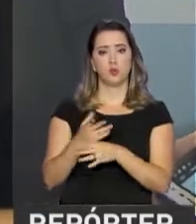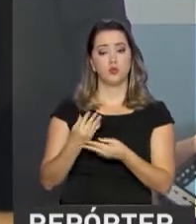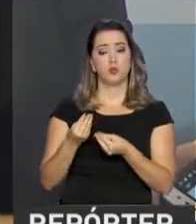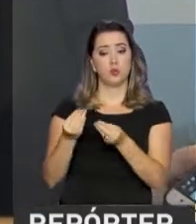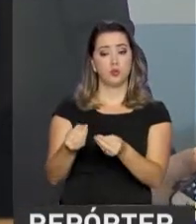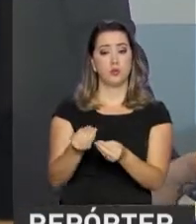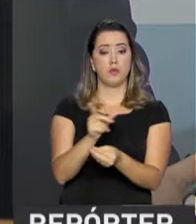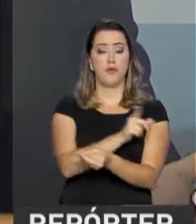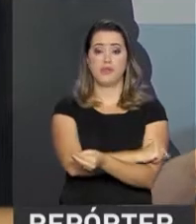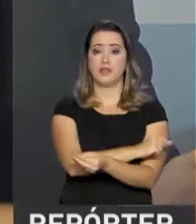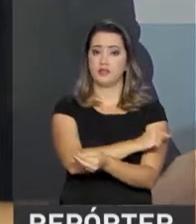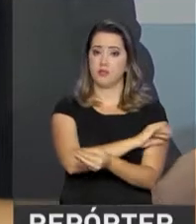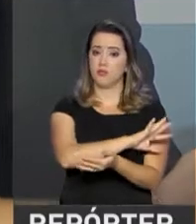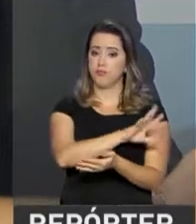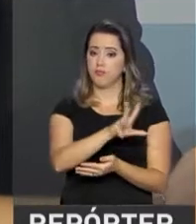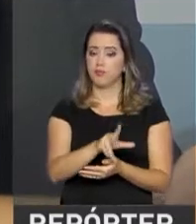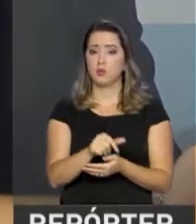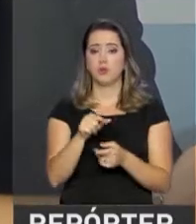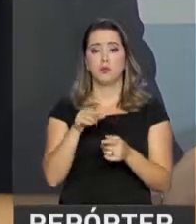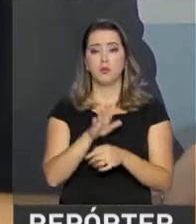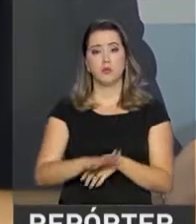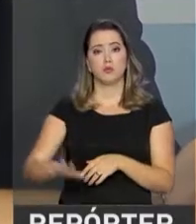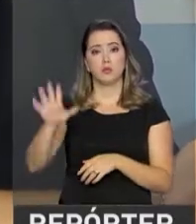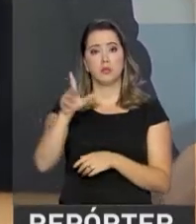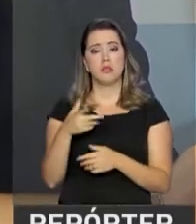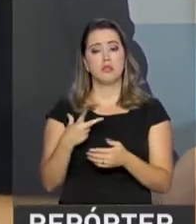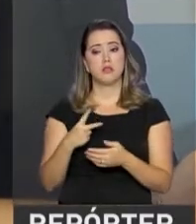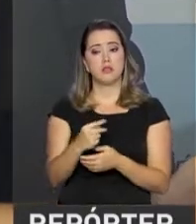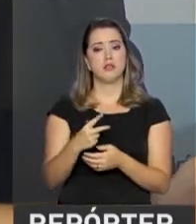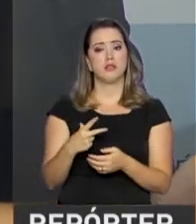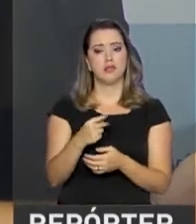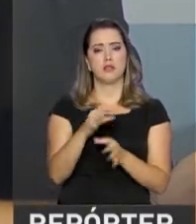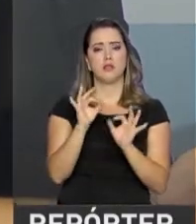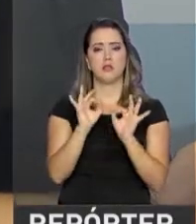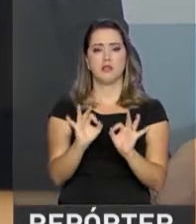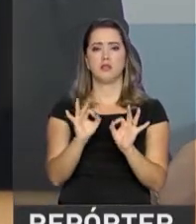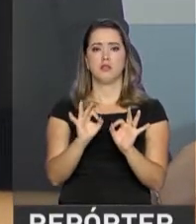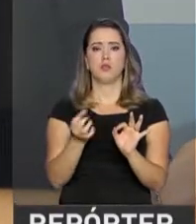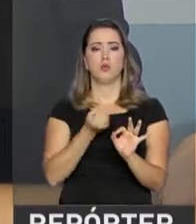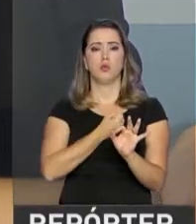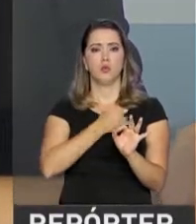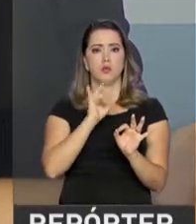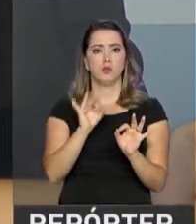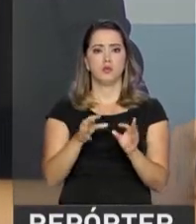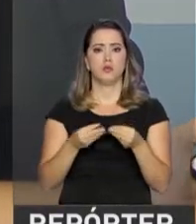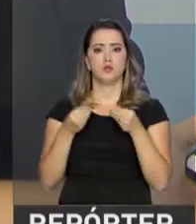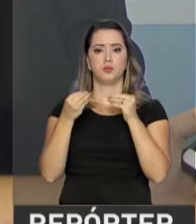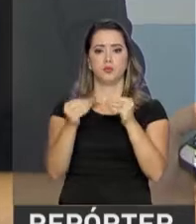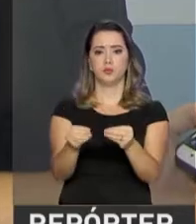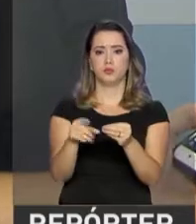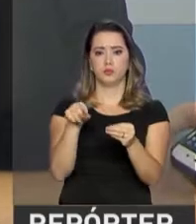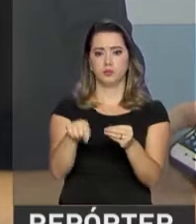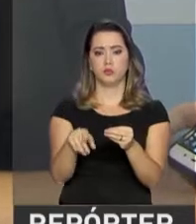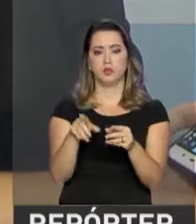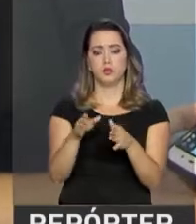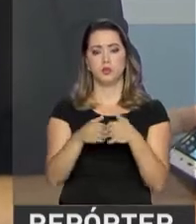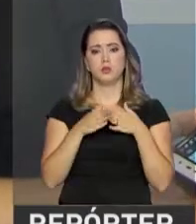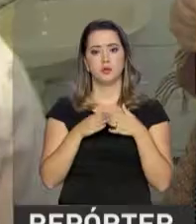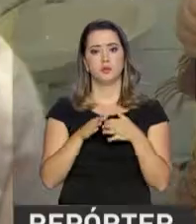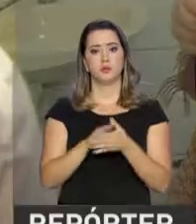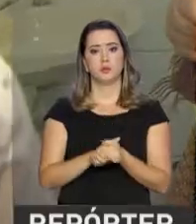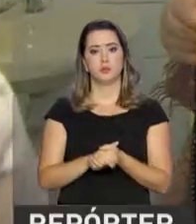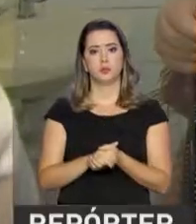de vacina e se lindas e em quantidade suficiente para atender e garantir este período